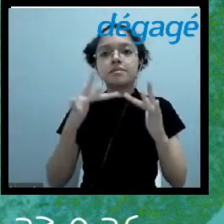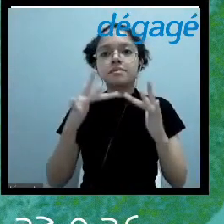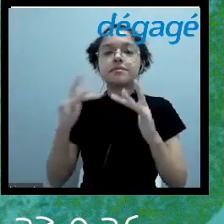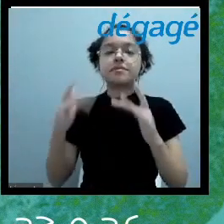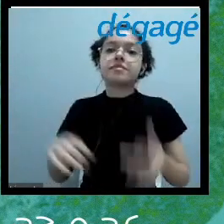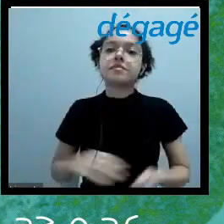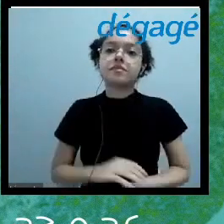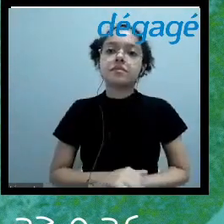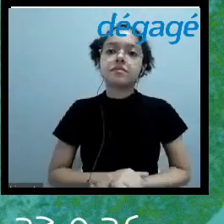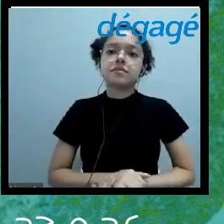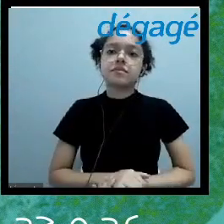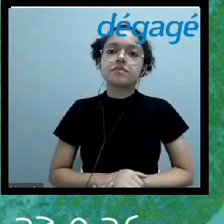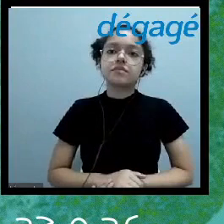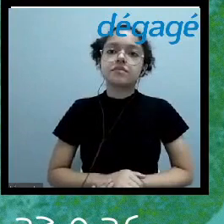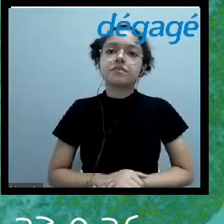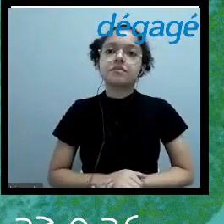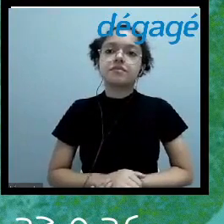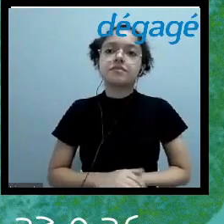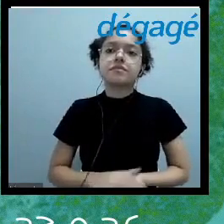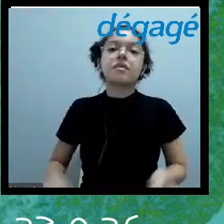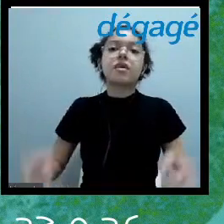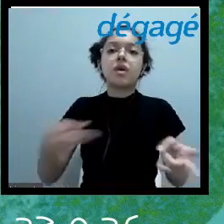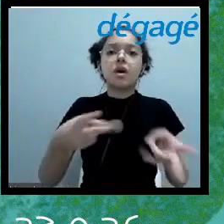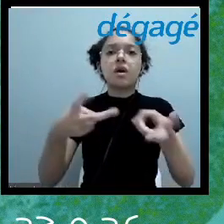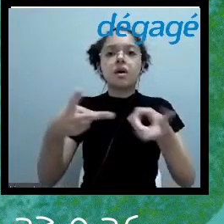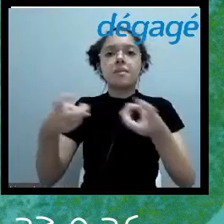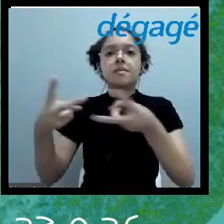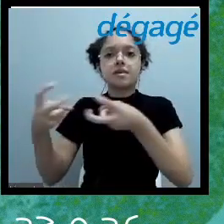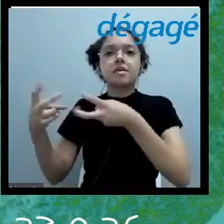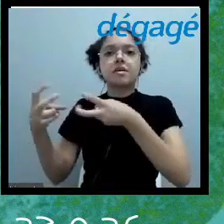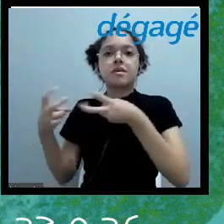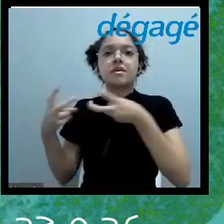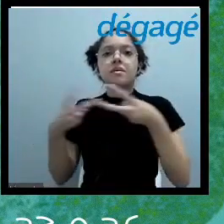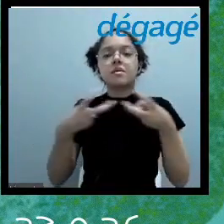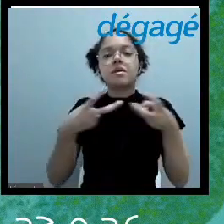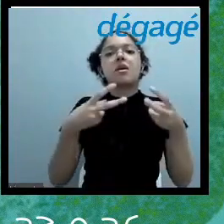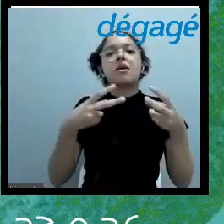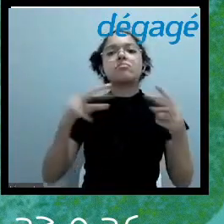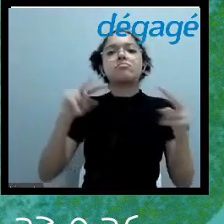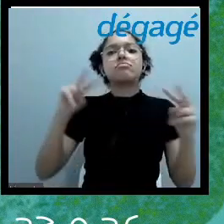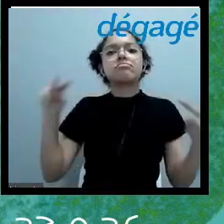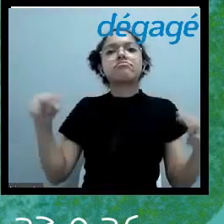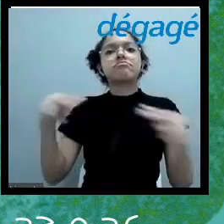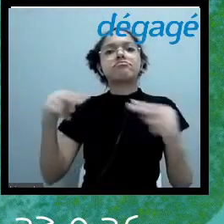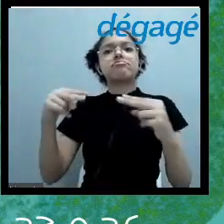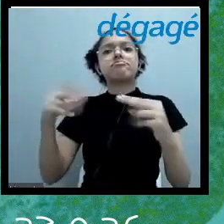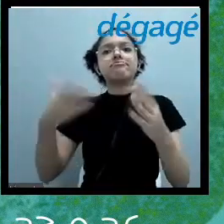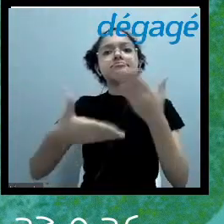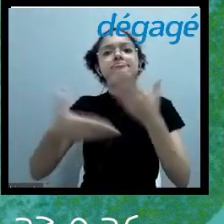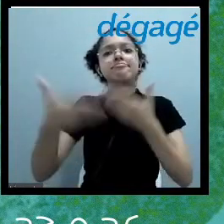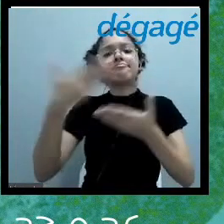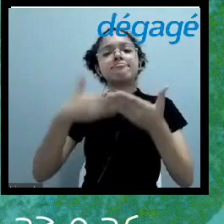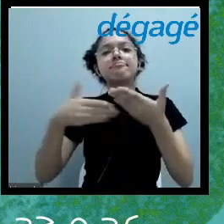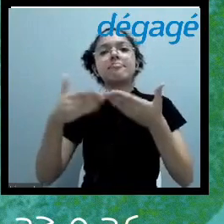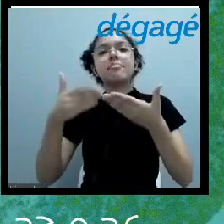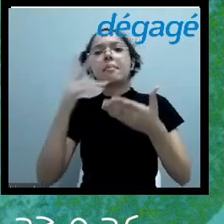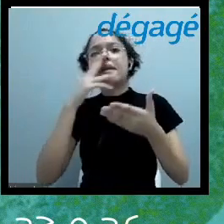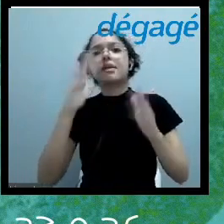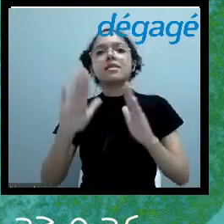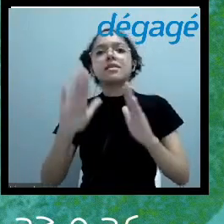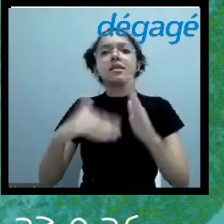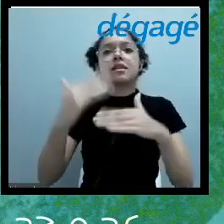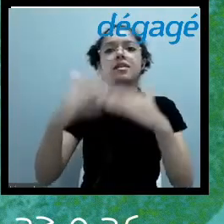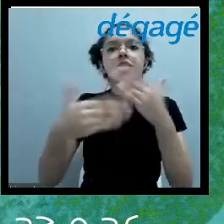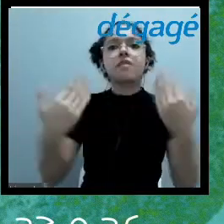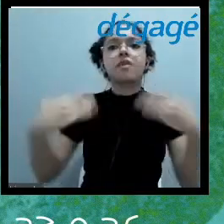se observando, né? Eu acho sobretudo assim, e quando não tiver